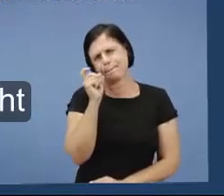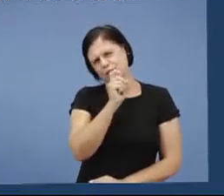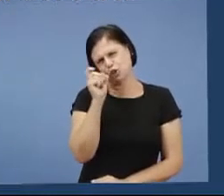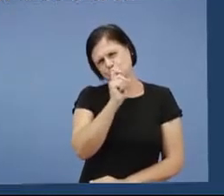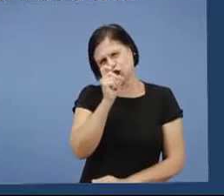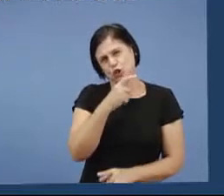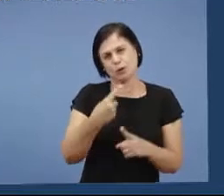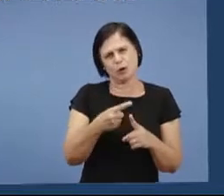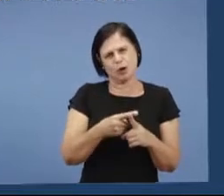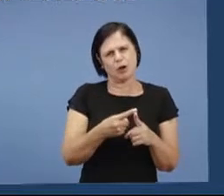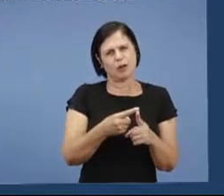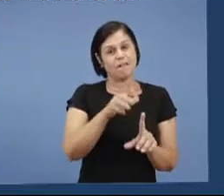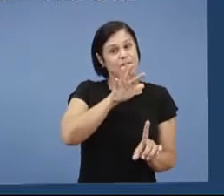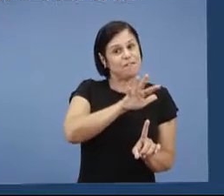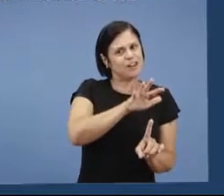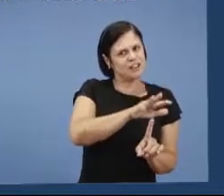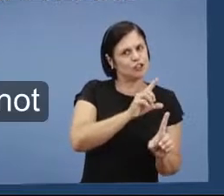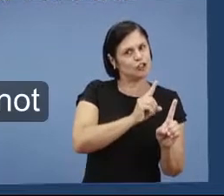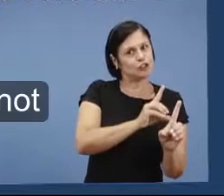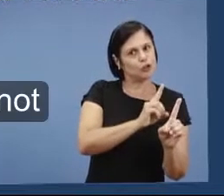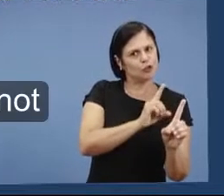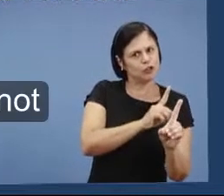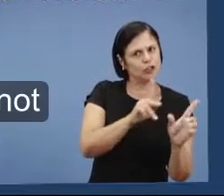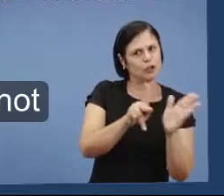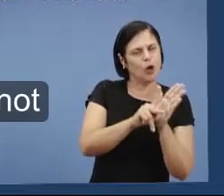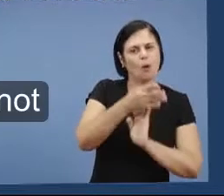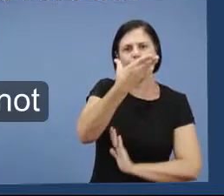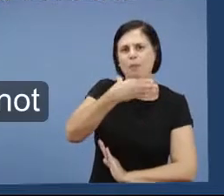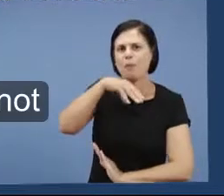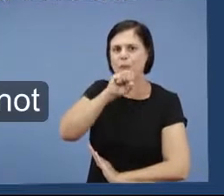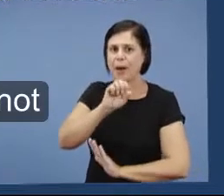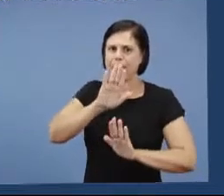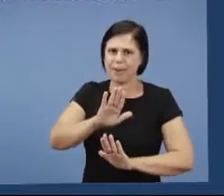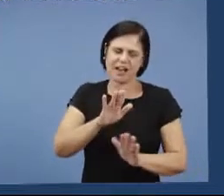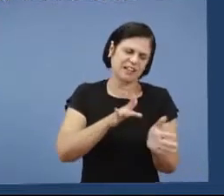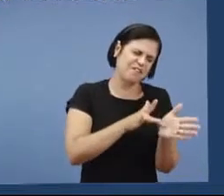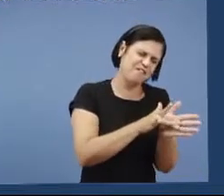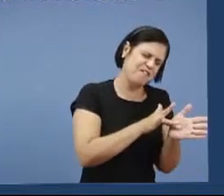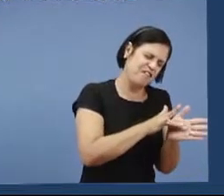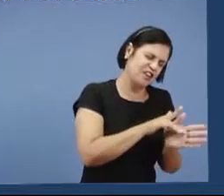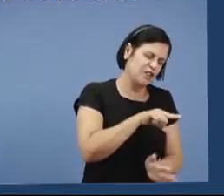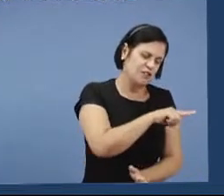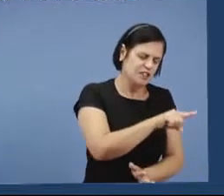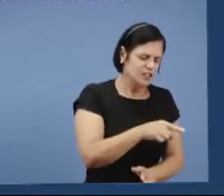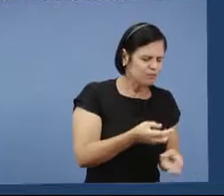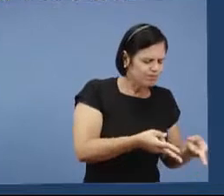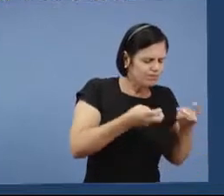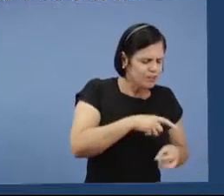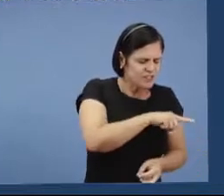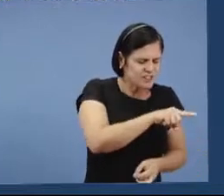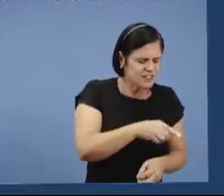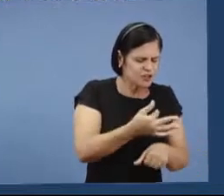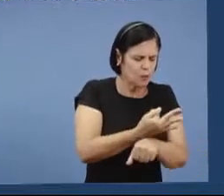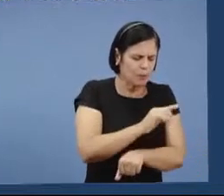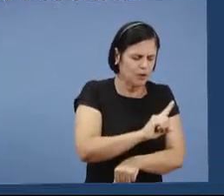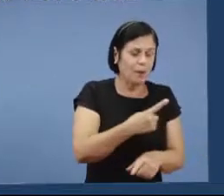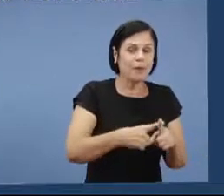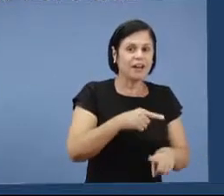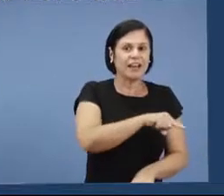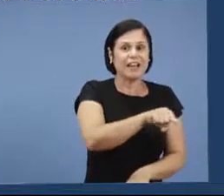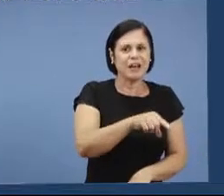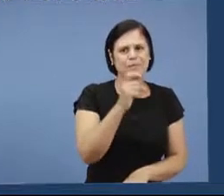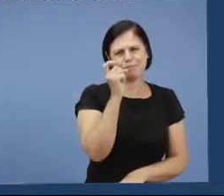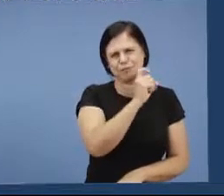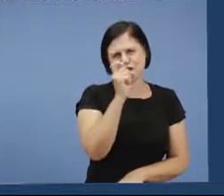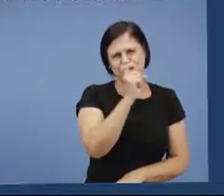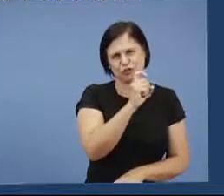que trouxe a doutrina dos apóstolos, a palavra que vem do Pai, mas não são, e tu os achastes mentirosos. Então a ação do